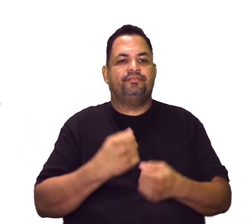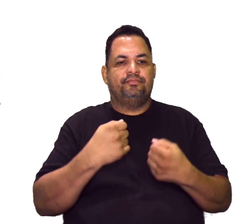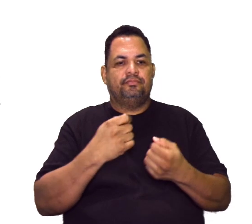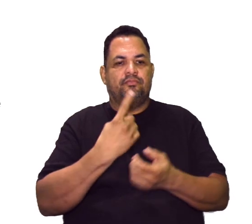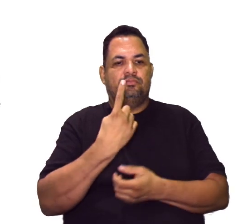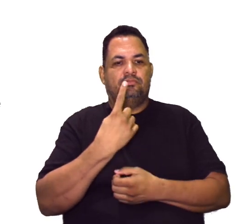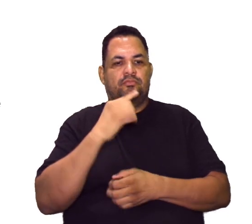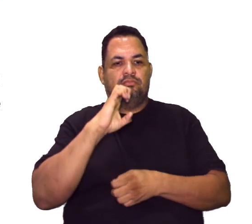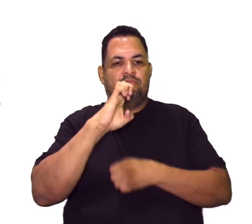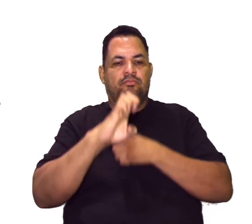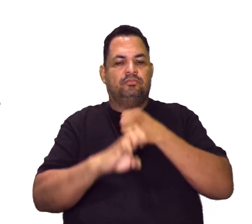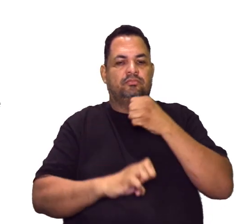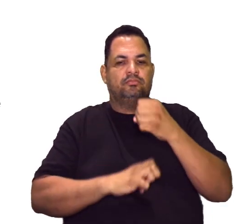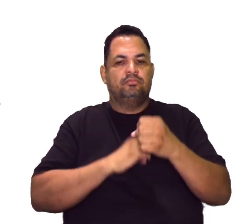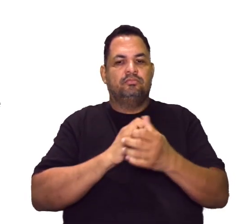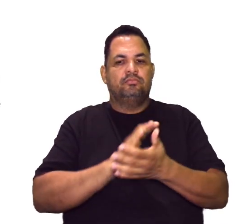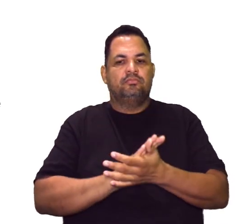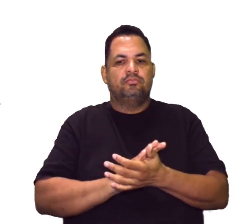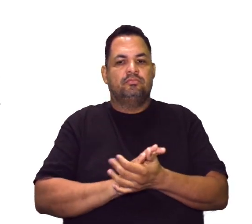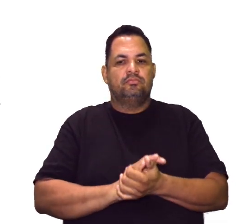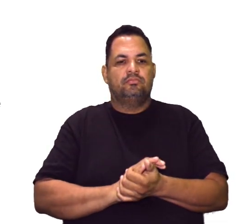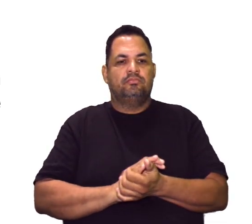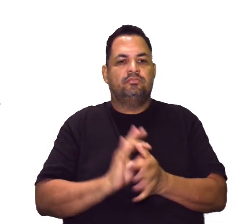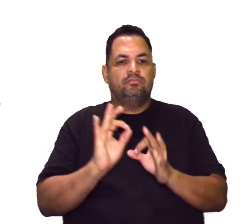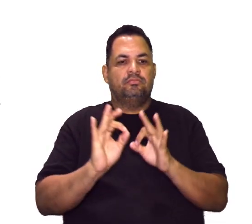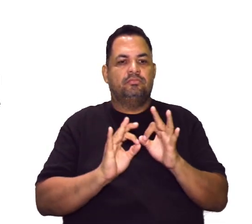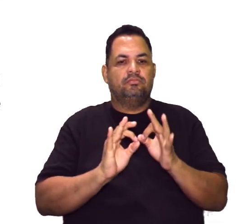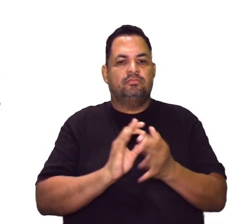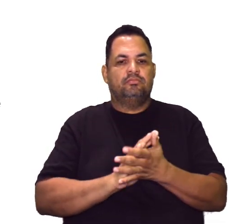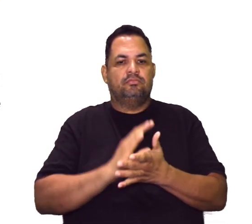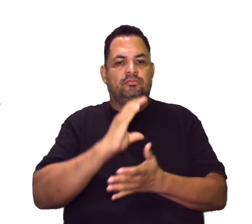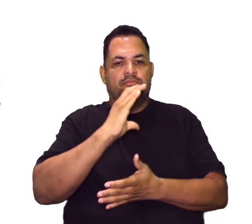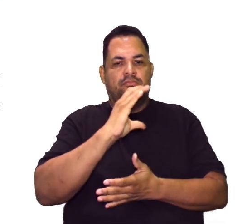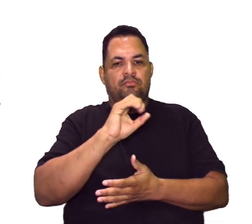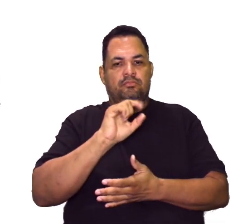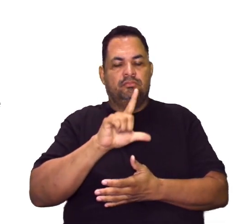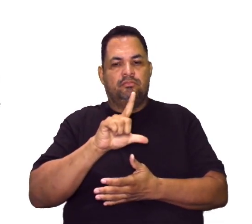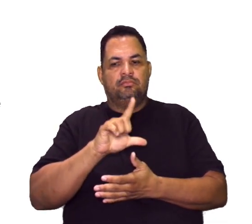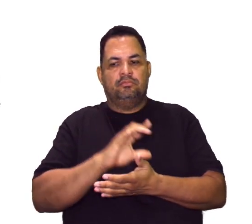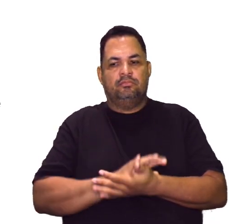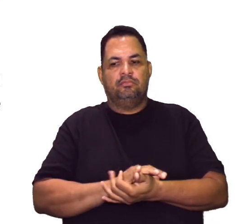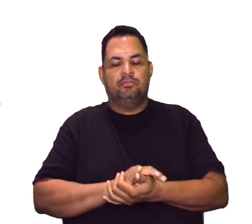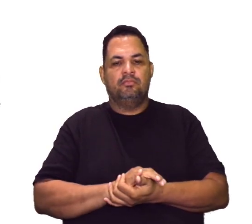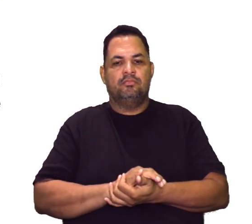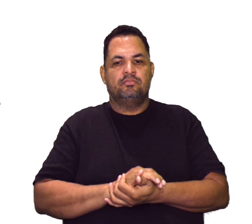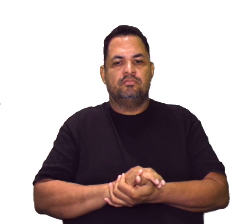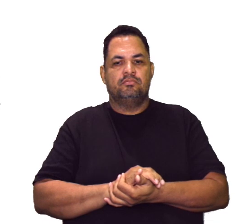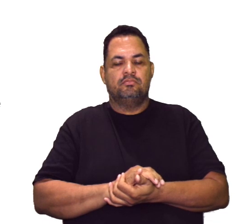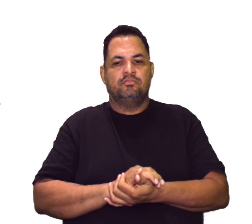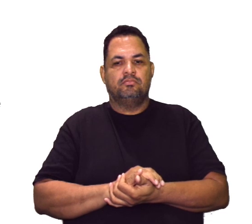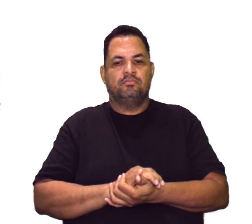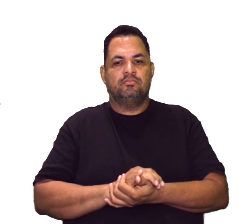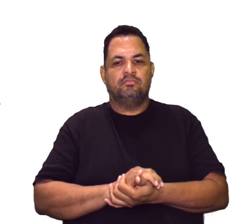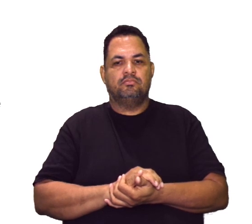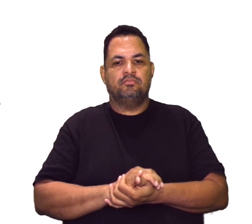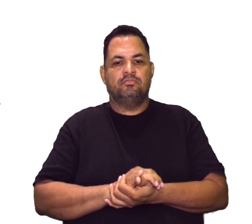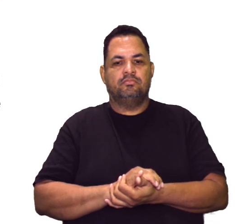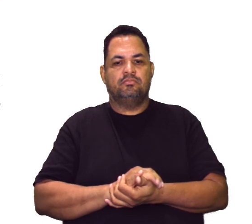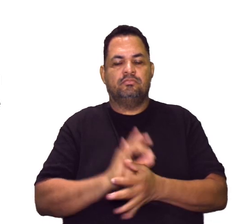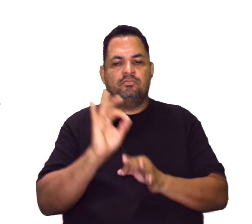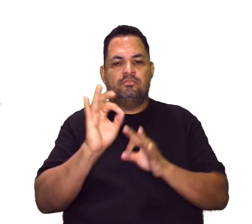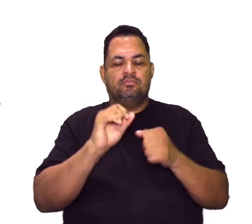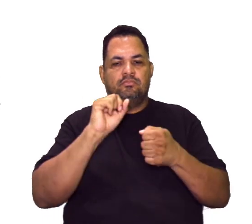um elétron. Então, esse elétron de um cloro que ele precisa e do outro cloro é que